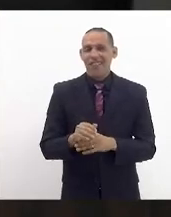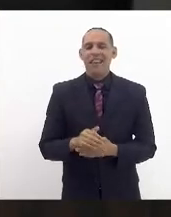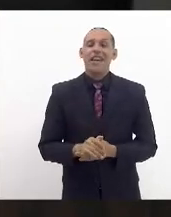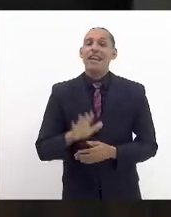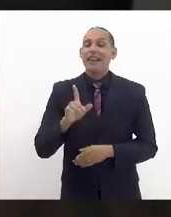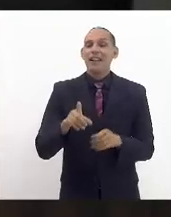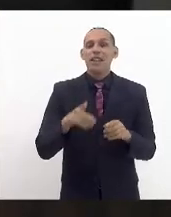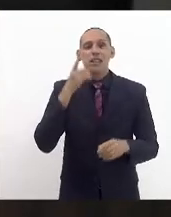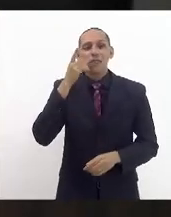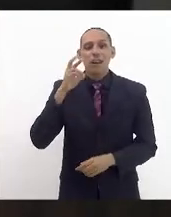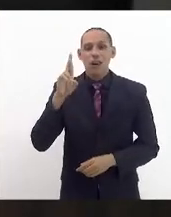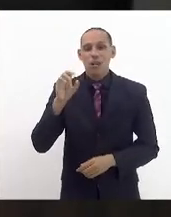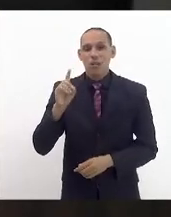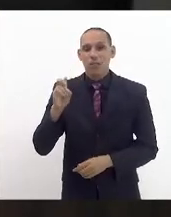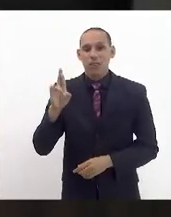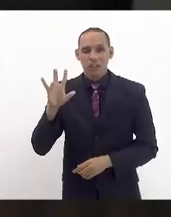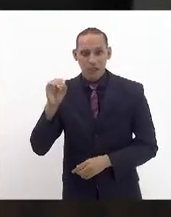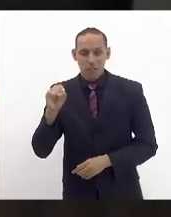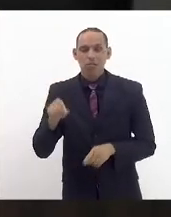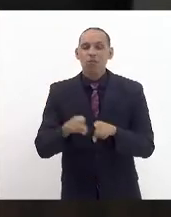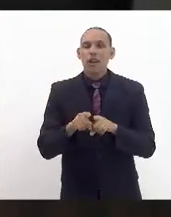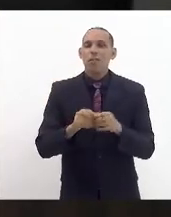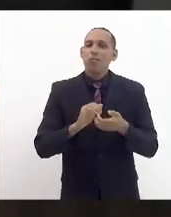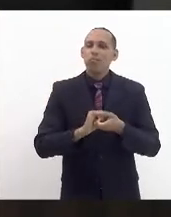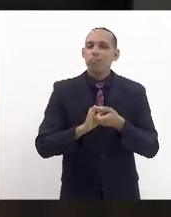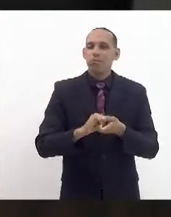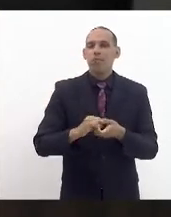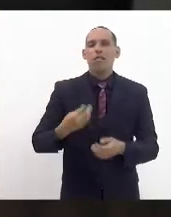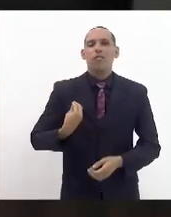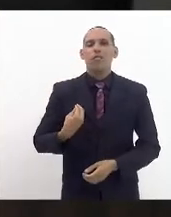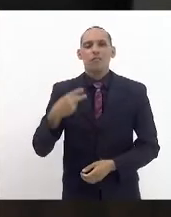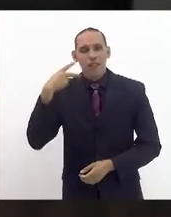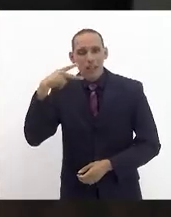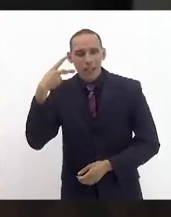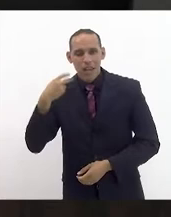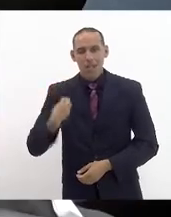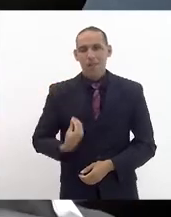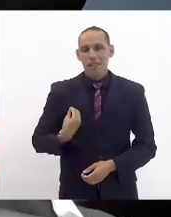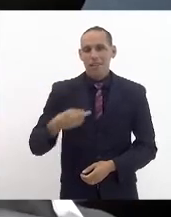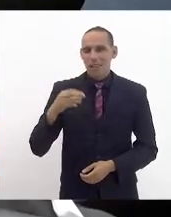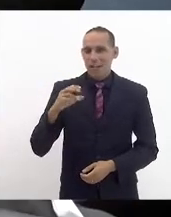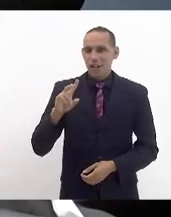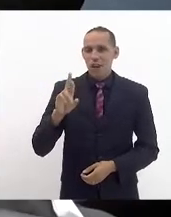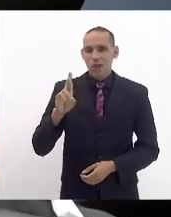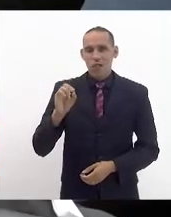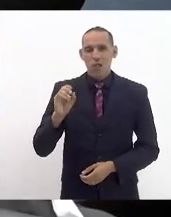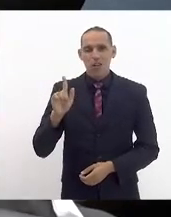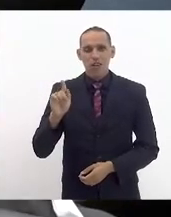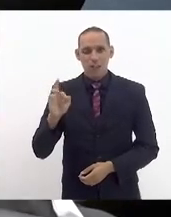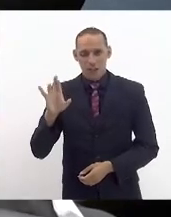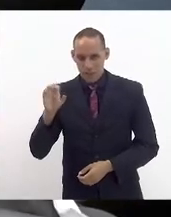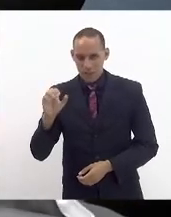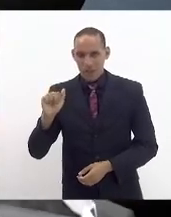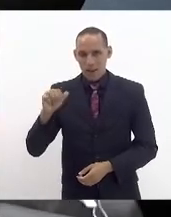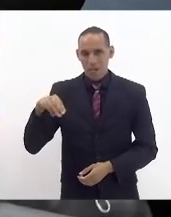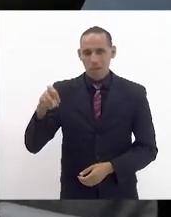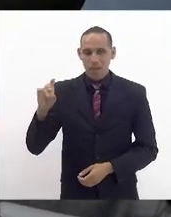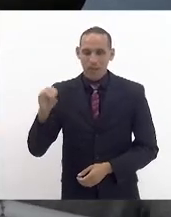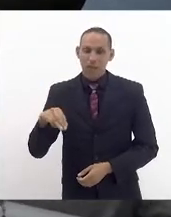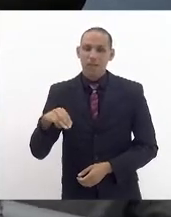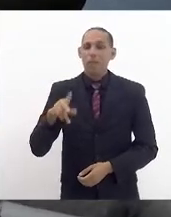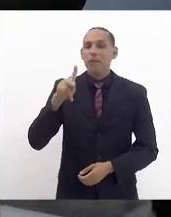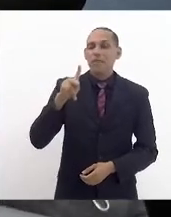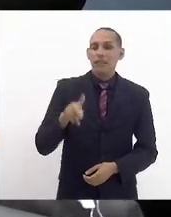antes... Presidente. Saudar aqui a presença do vereador Rogério Amorim. Presidente, eu não vou... Eu queria que Vossa